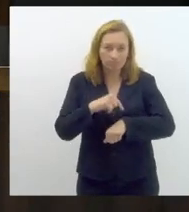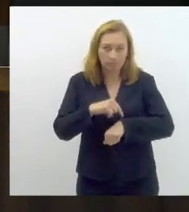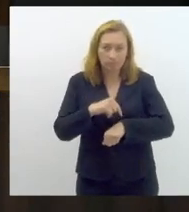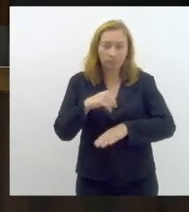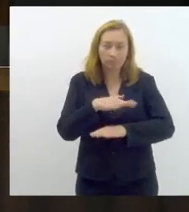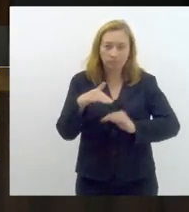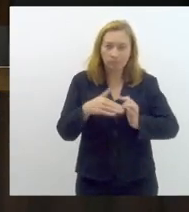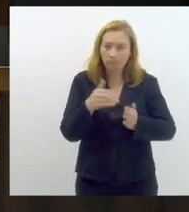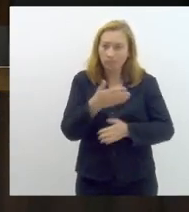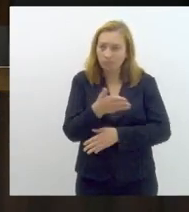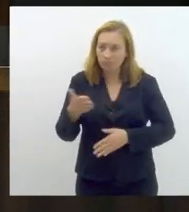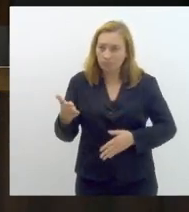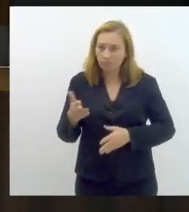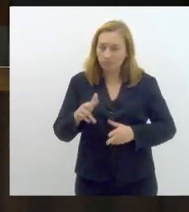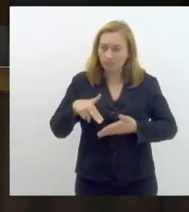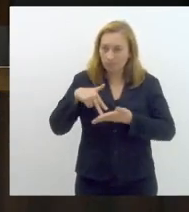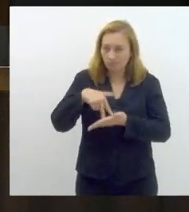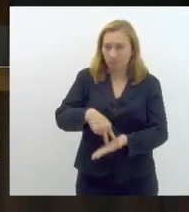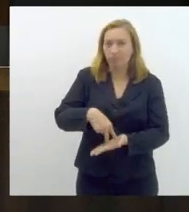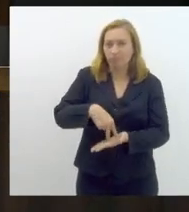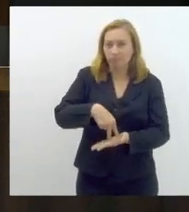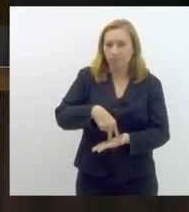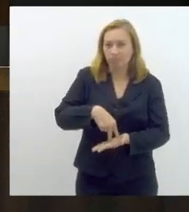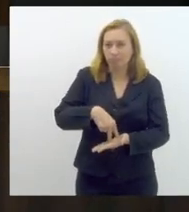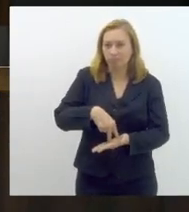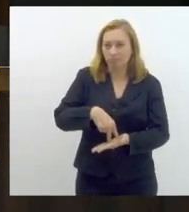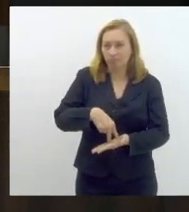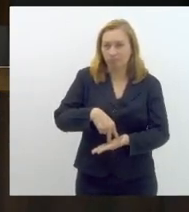todos vocês estejam de pé.